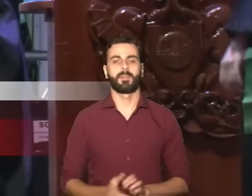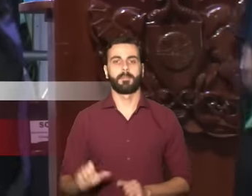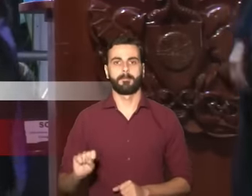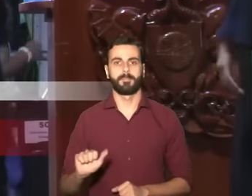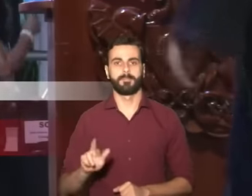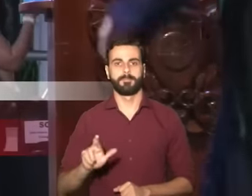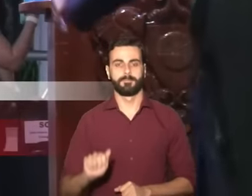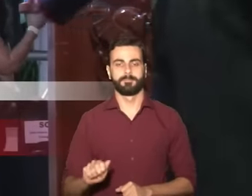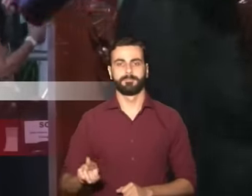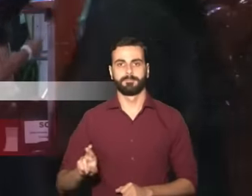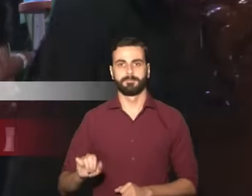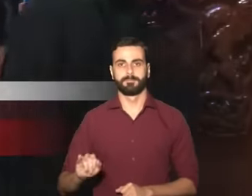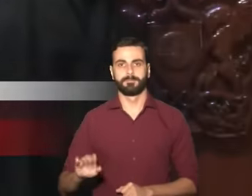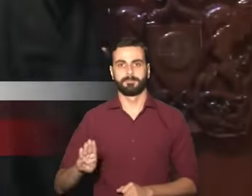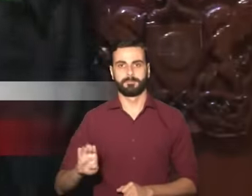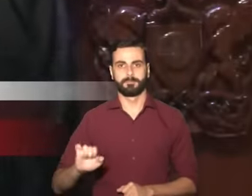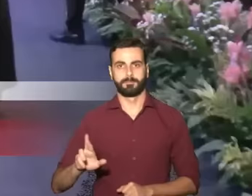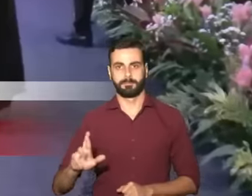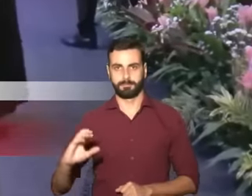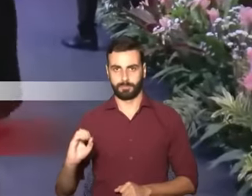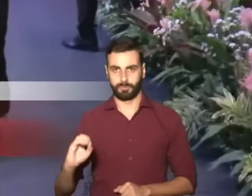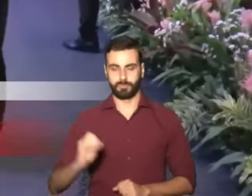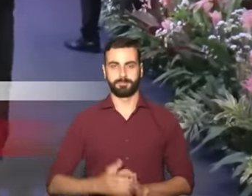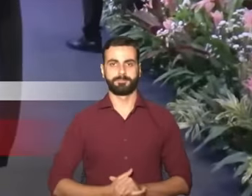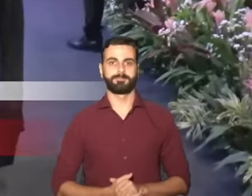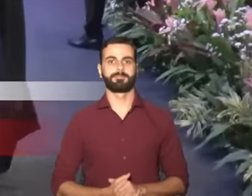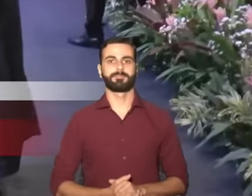Sara Ribeiro Brasil.